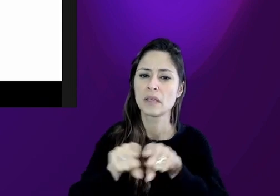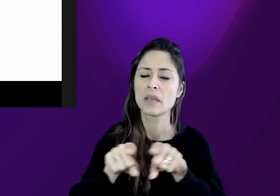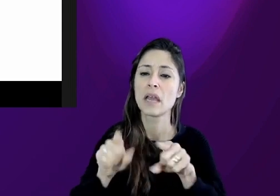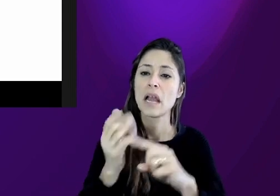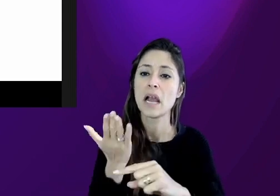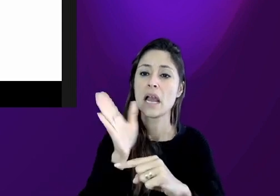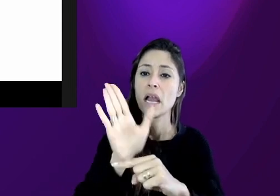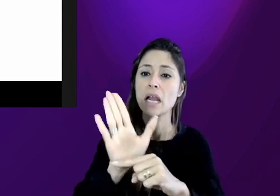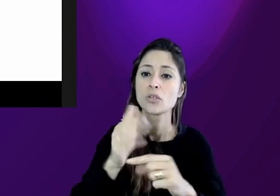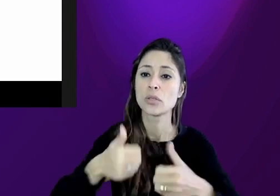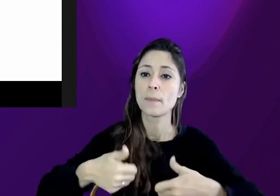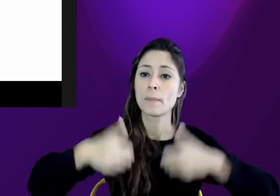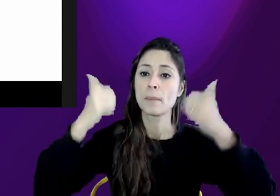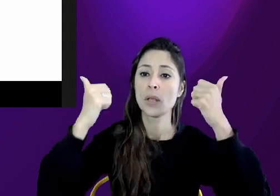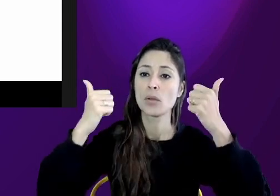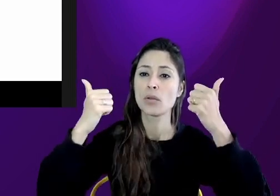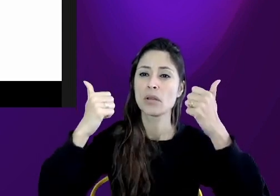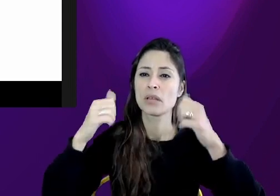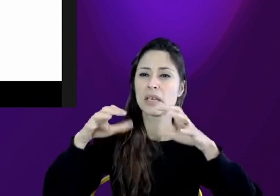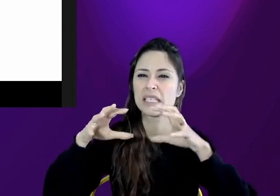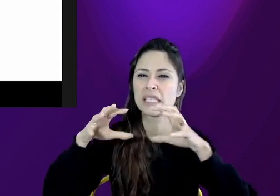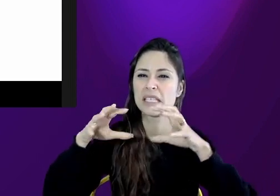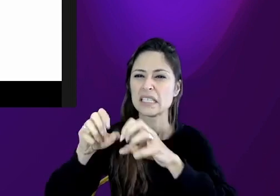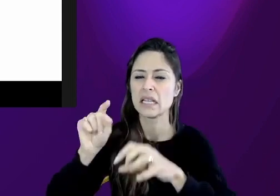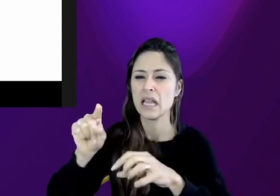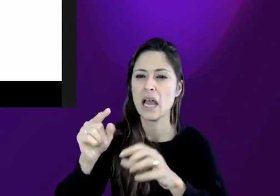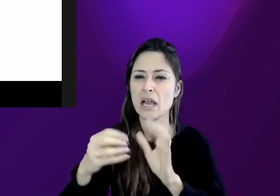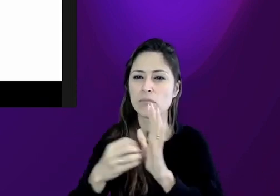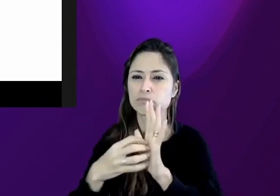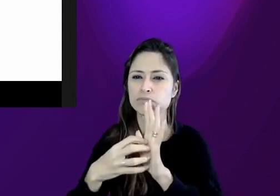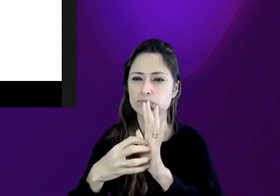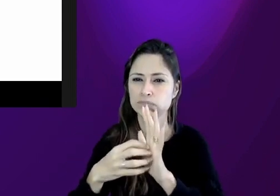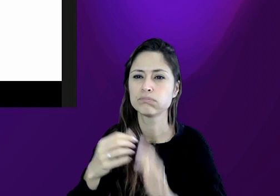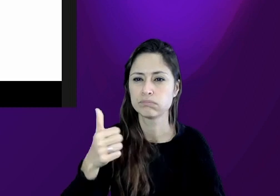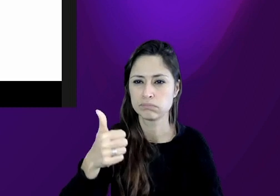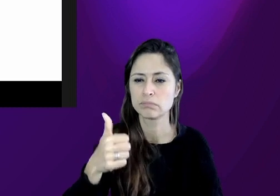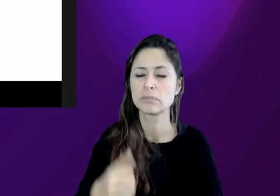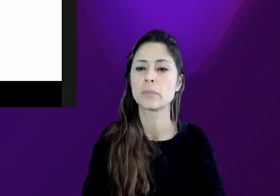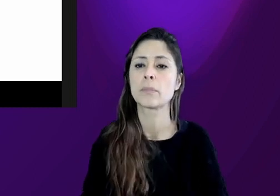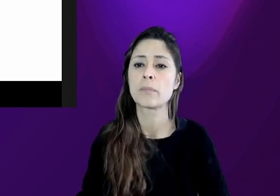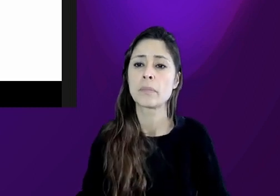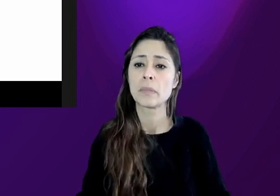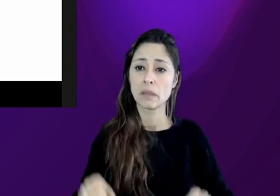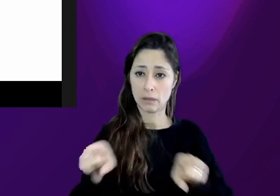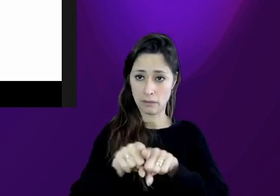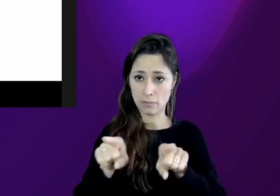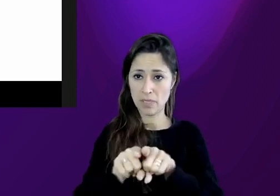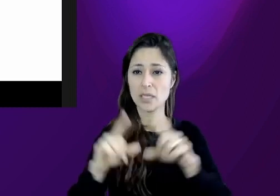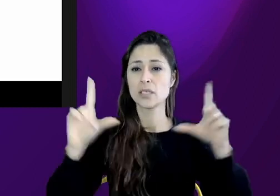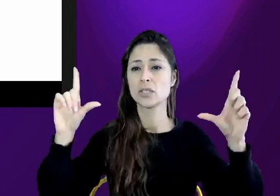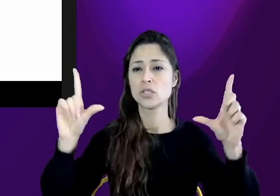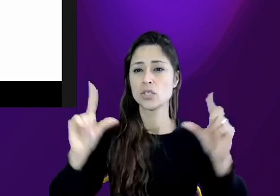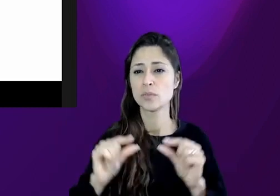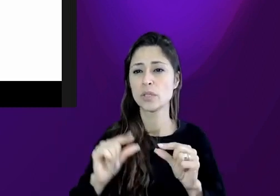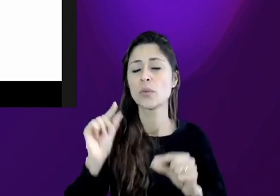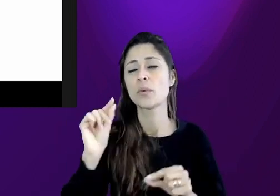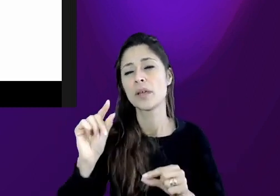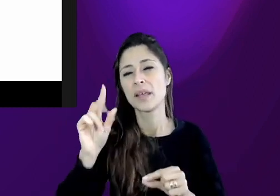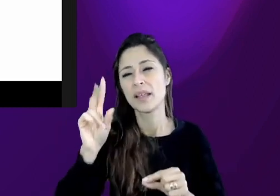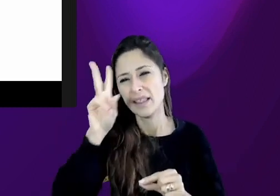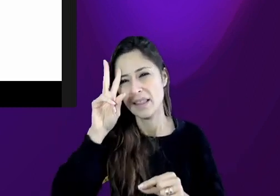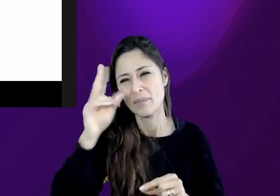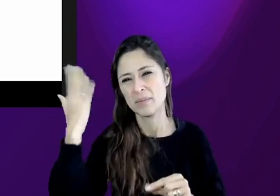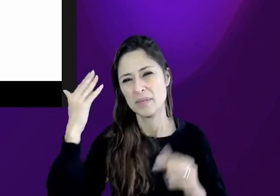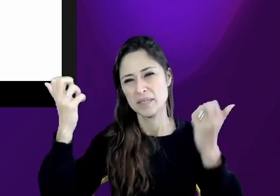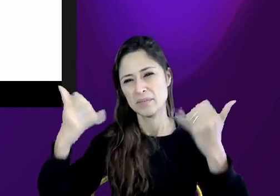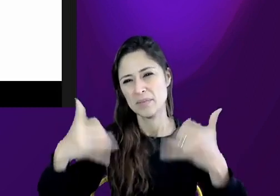uma melhor ressecção completa macroscópica. Ainda diminuindo, como falei anteriormente, a parte